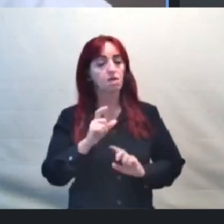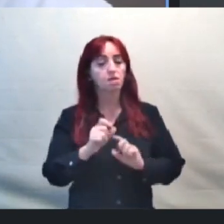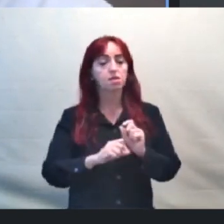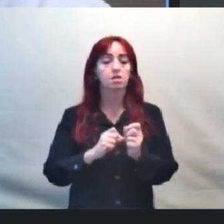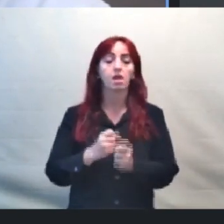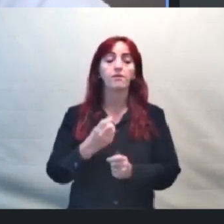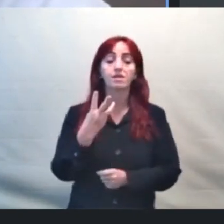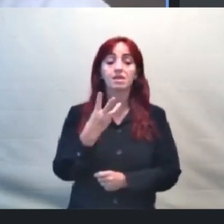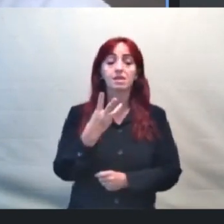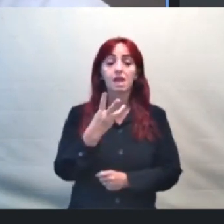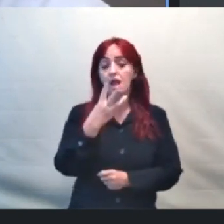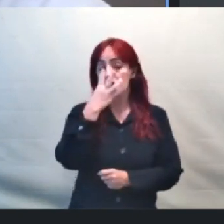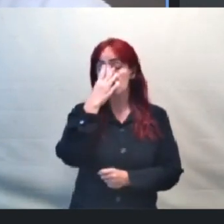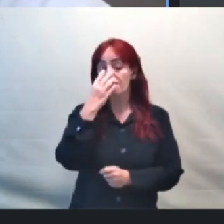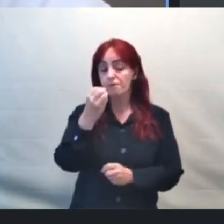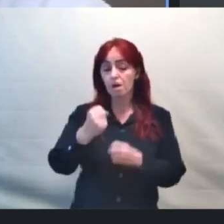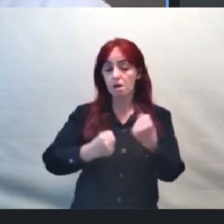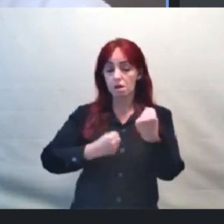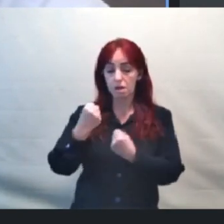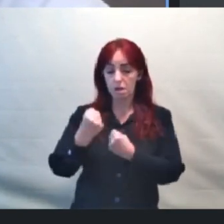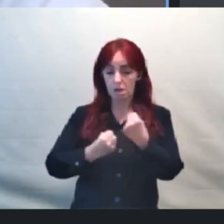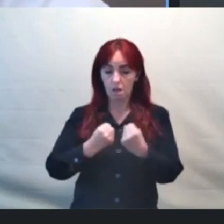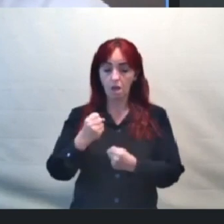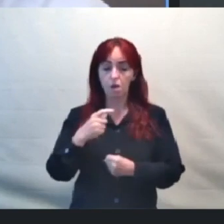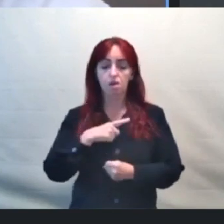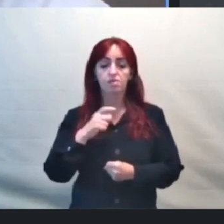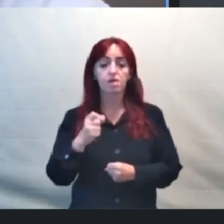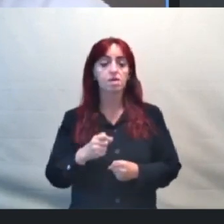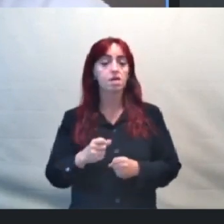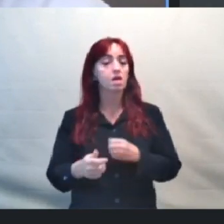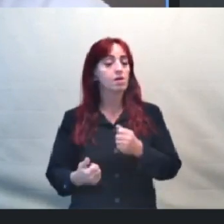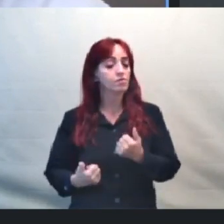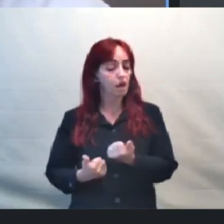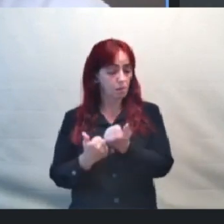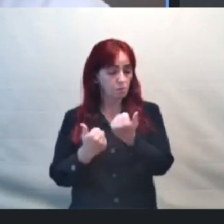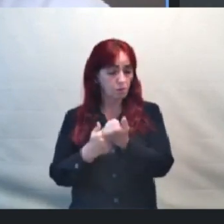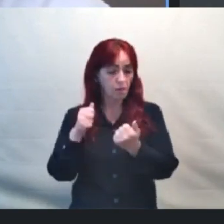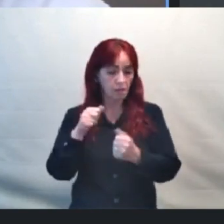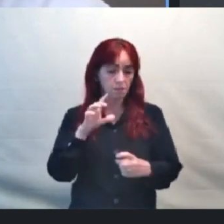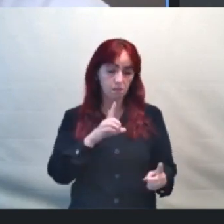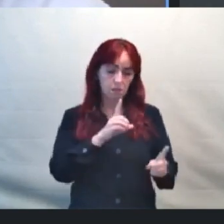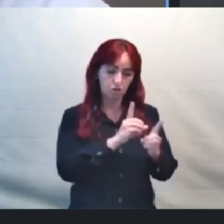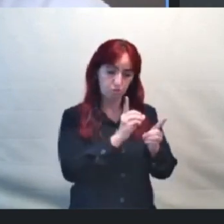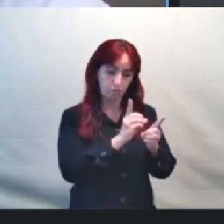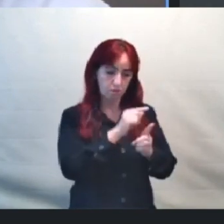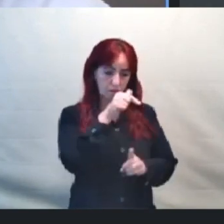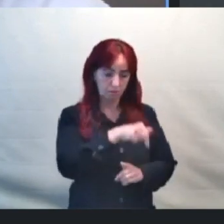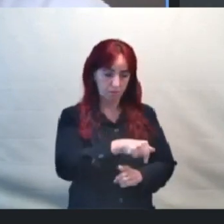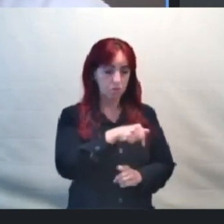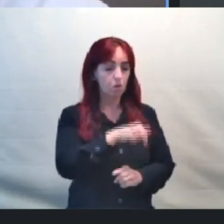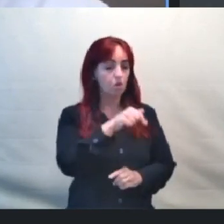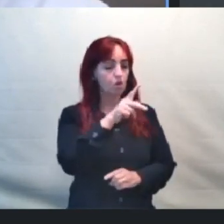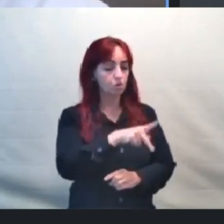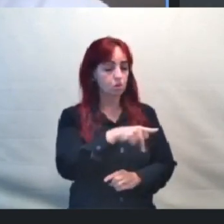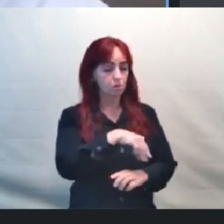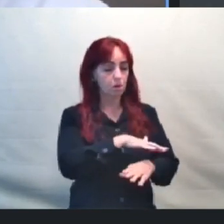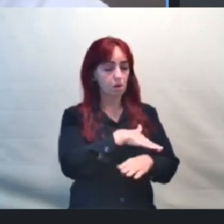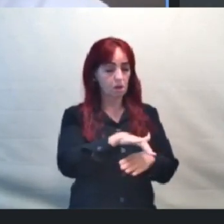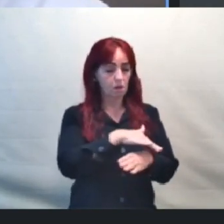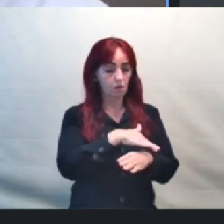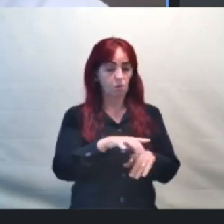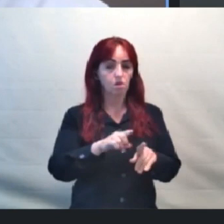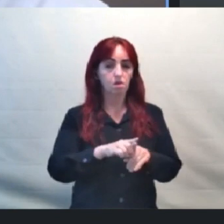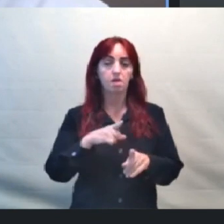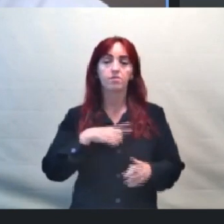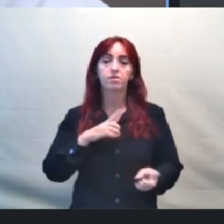3 vans que vão qualificar esse atendimento, que vão dar mais dignidade para o atendimento especializado, individualizado,